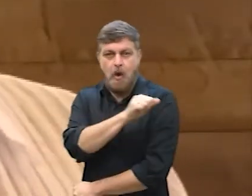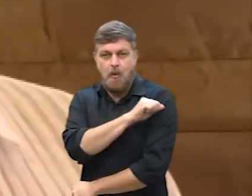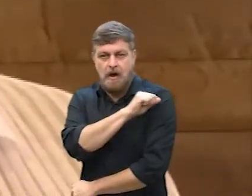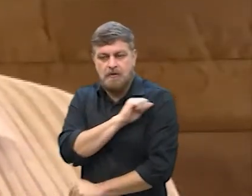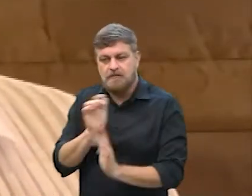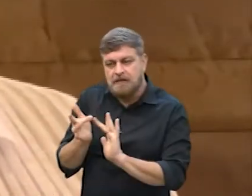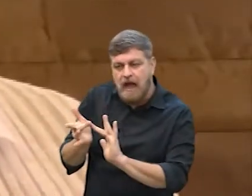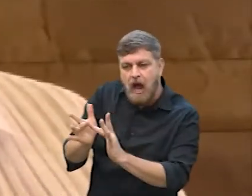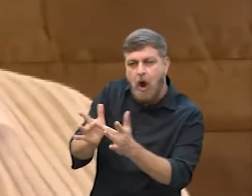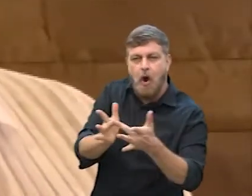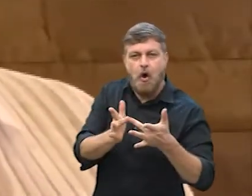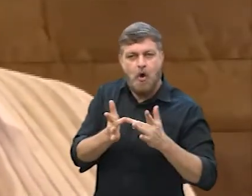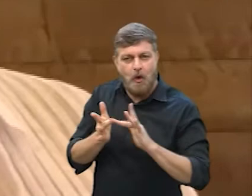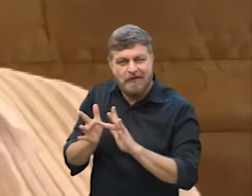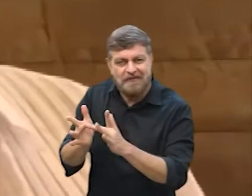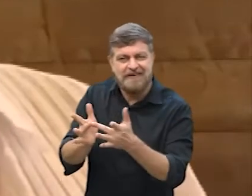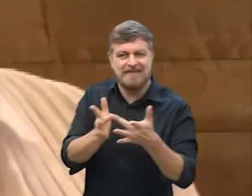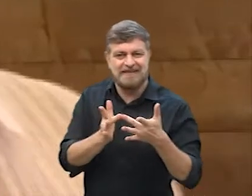com determinados